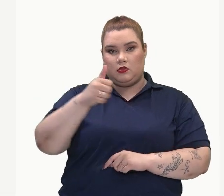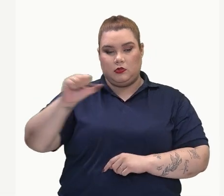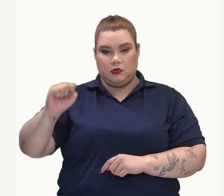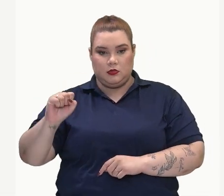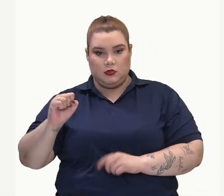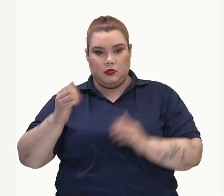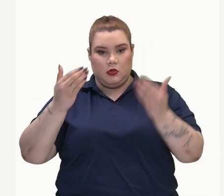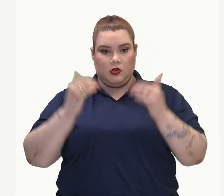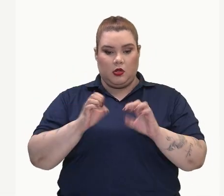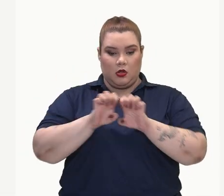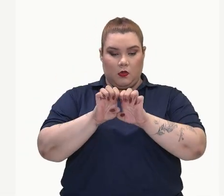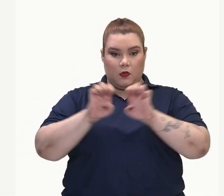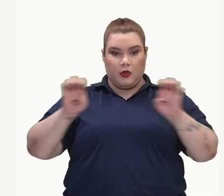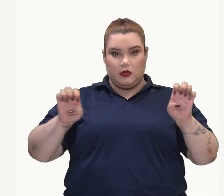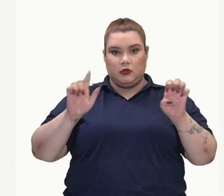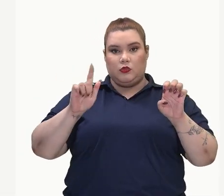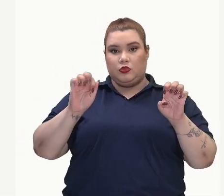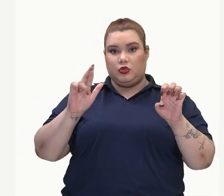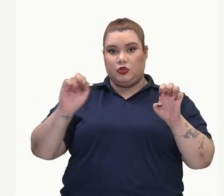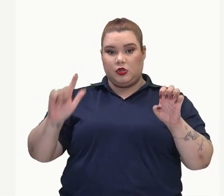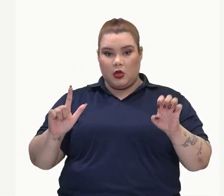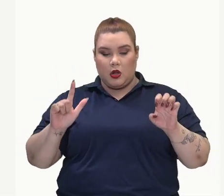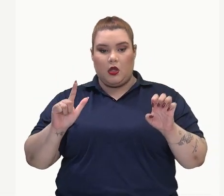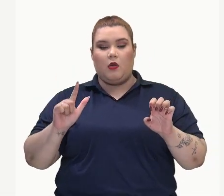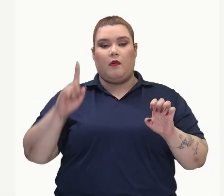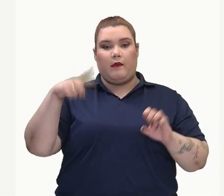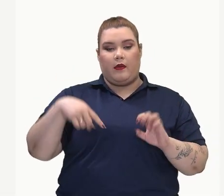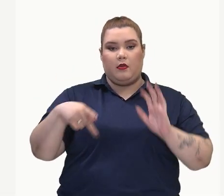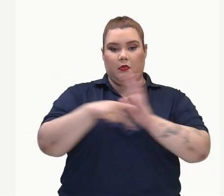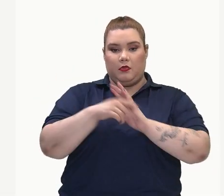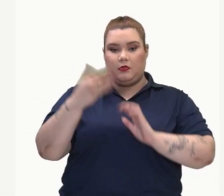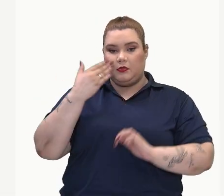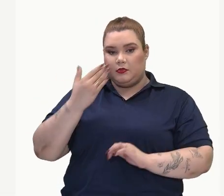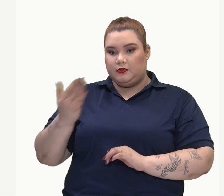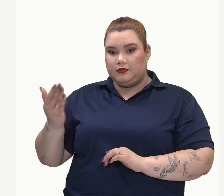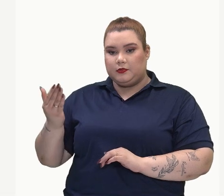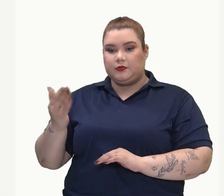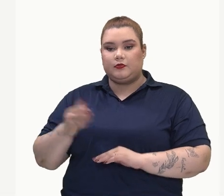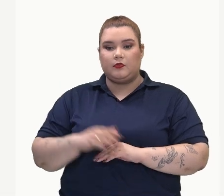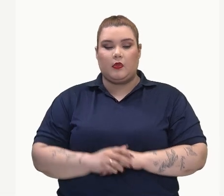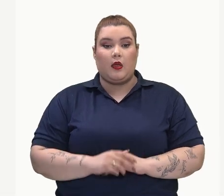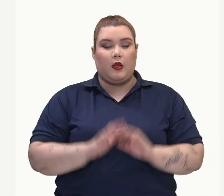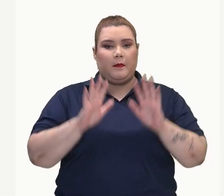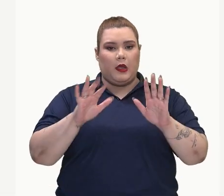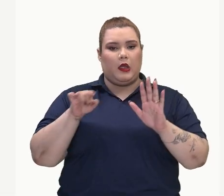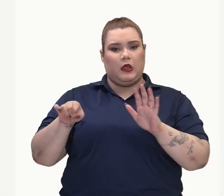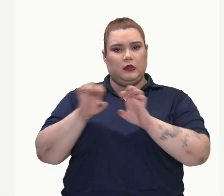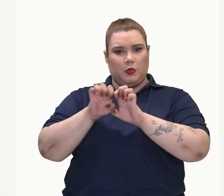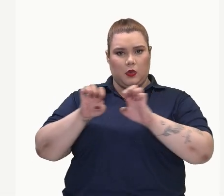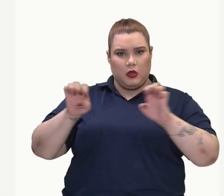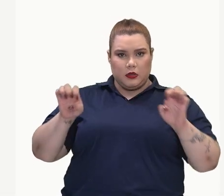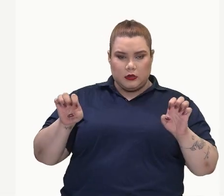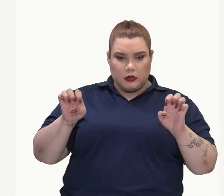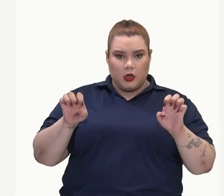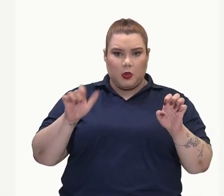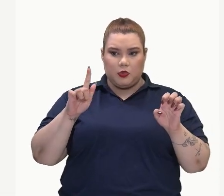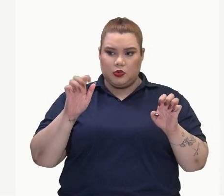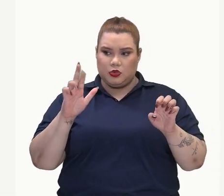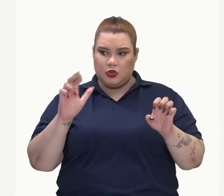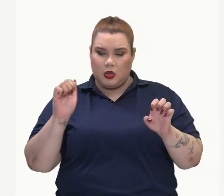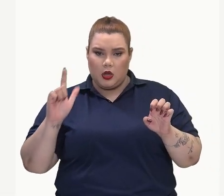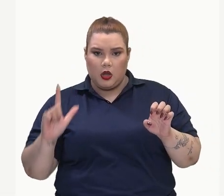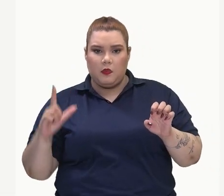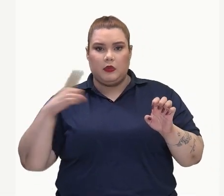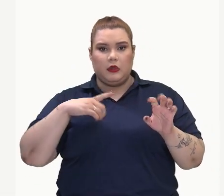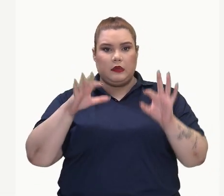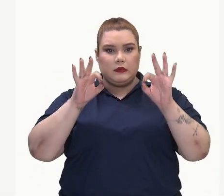a equação geral da reta é essa daqui. Beleza? Então, vamos ver se essa equação geral da reta aqui